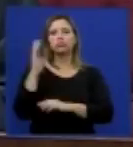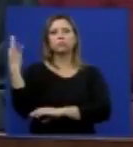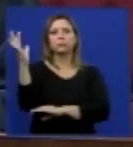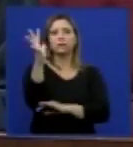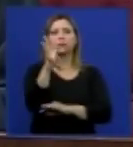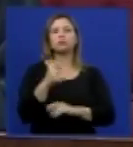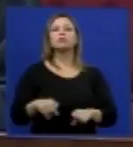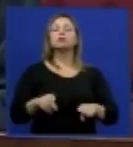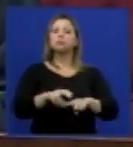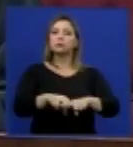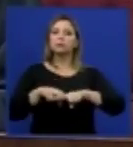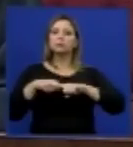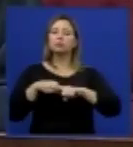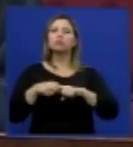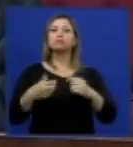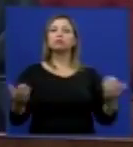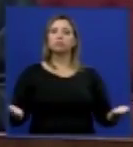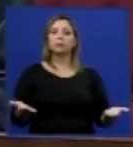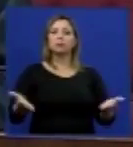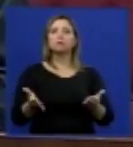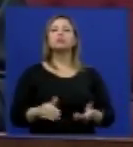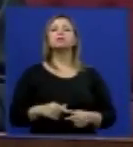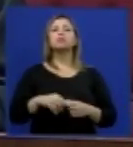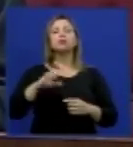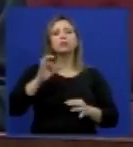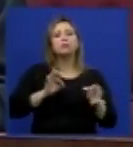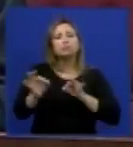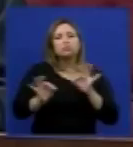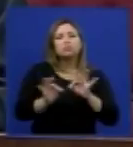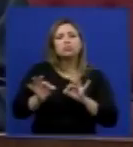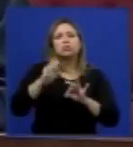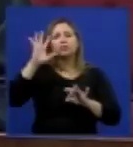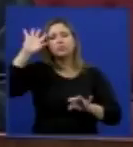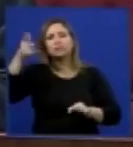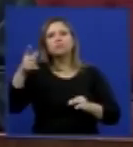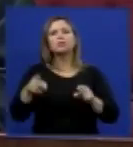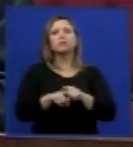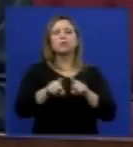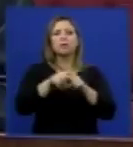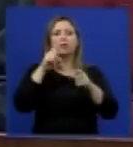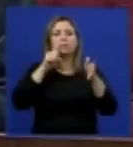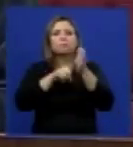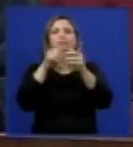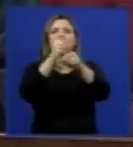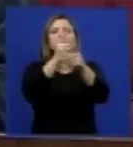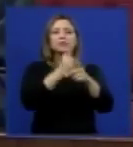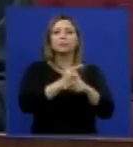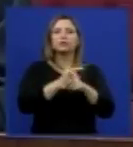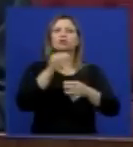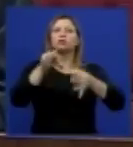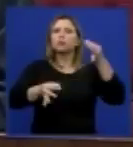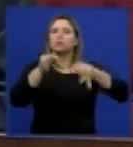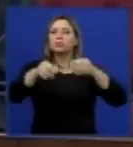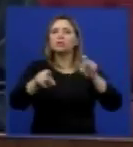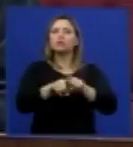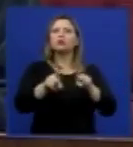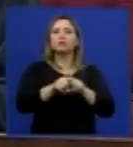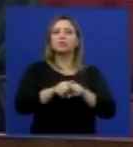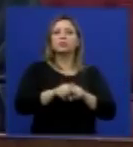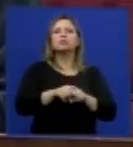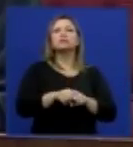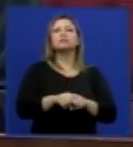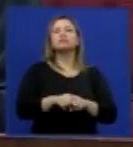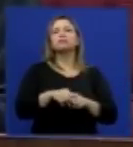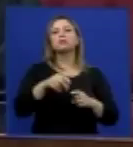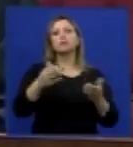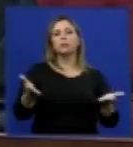o objeto da ação, cassar as decisões liminares ou judiciais, e mesmo aquelas transitadas em julgados,